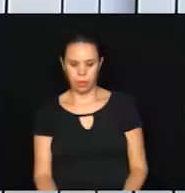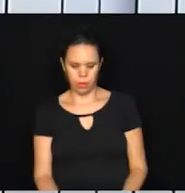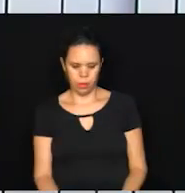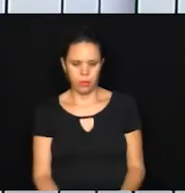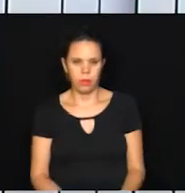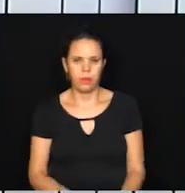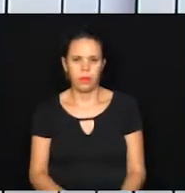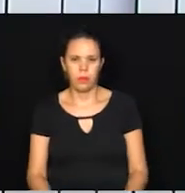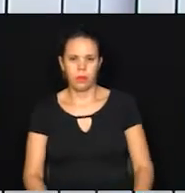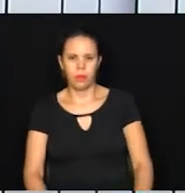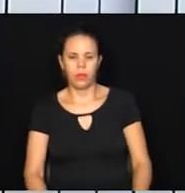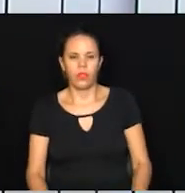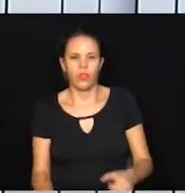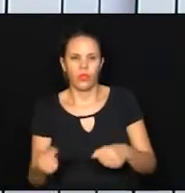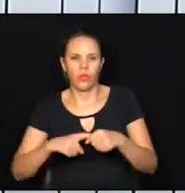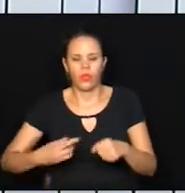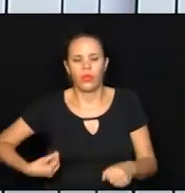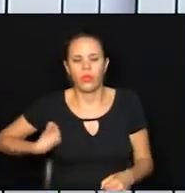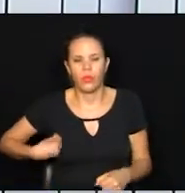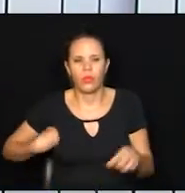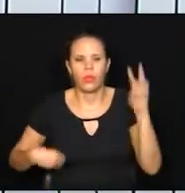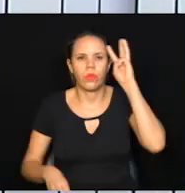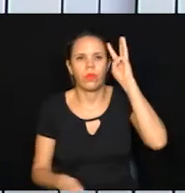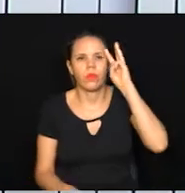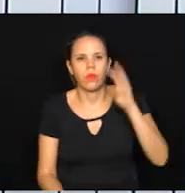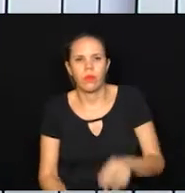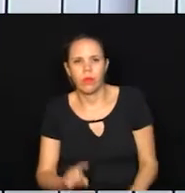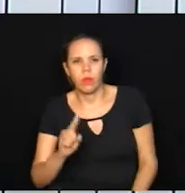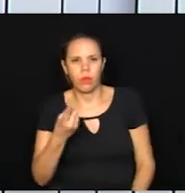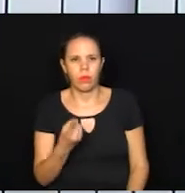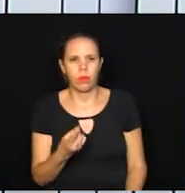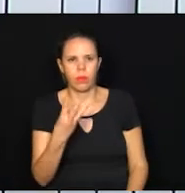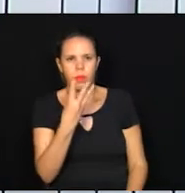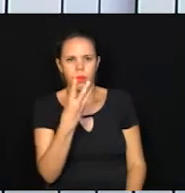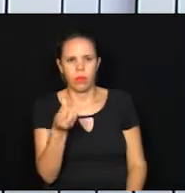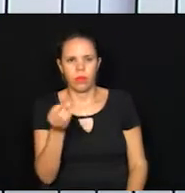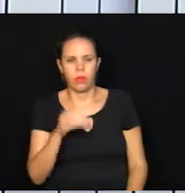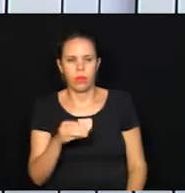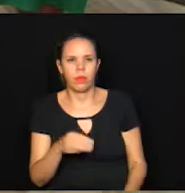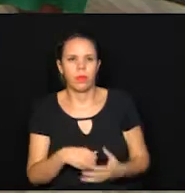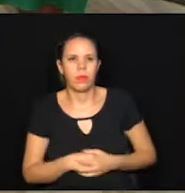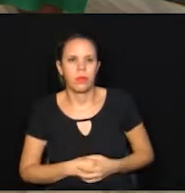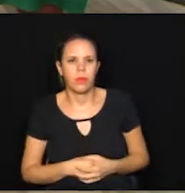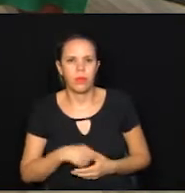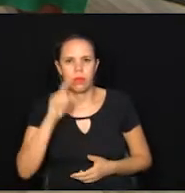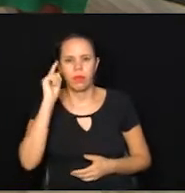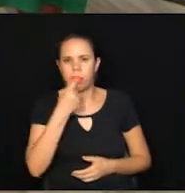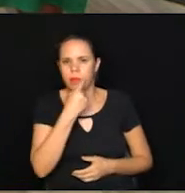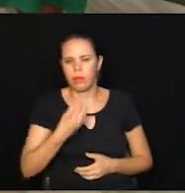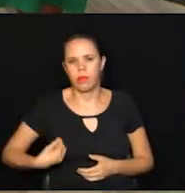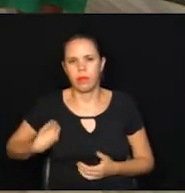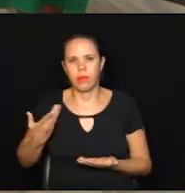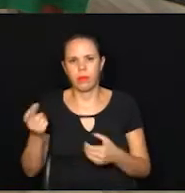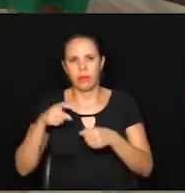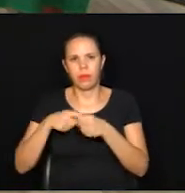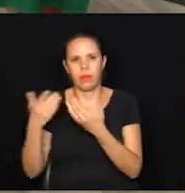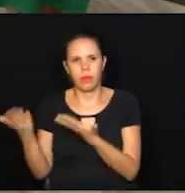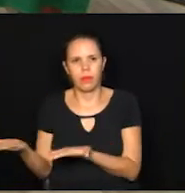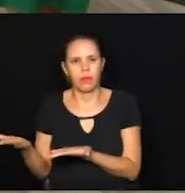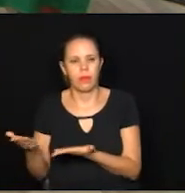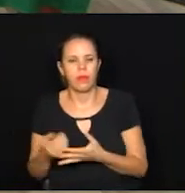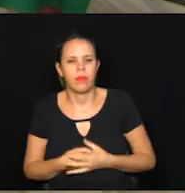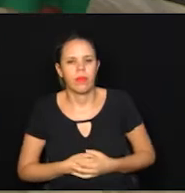Câmara Total de volta ao vivo nesta terça-feira, 1h36. A Mina Abreu já está de volta aqui nos